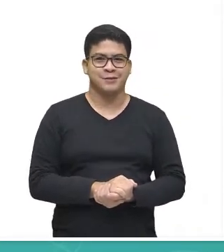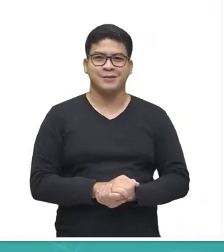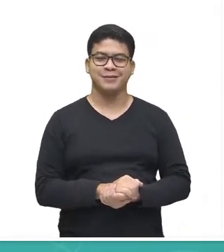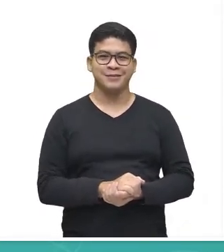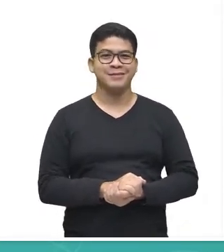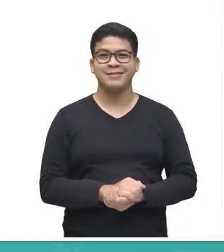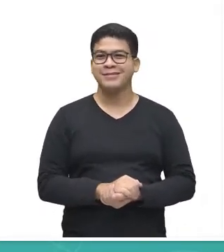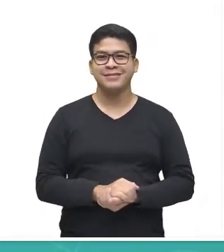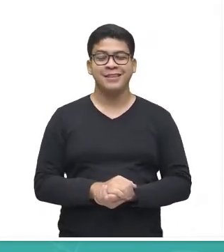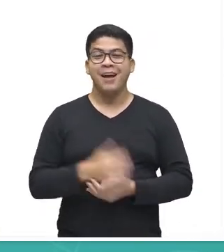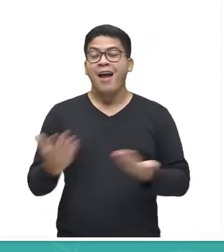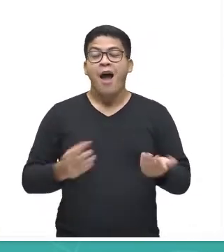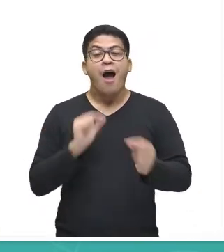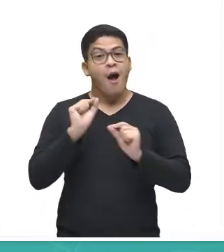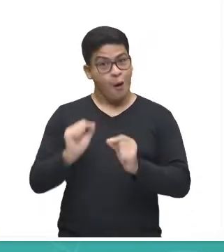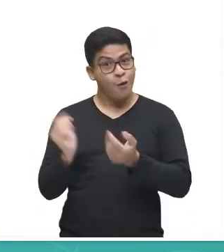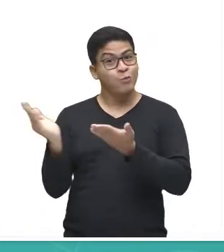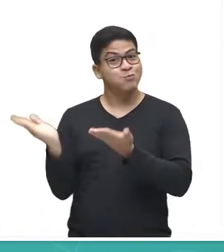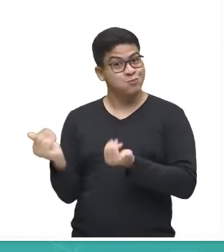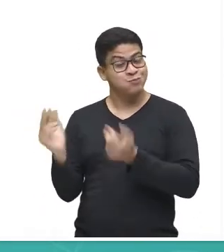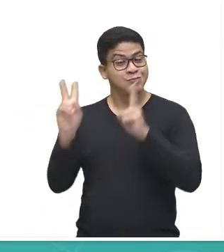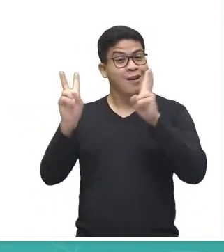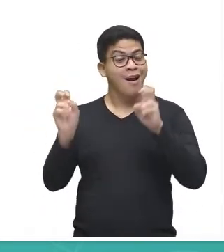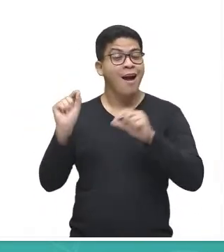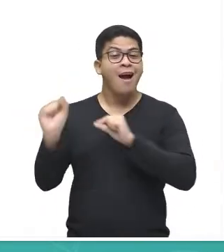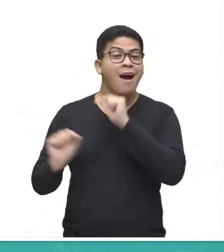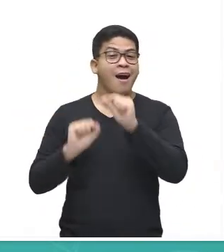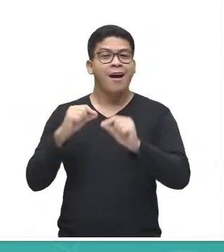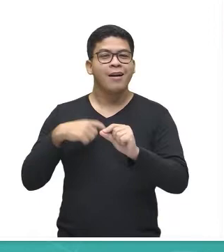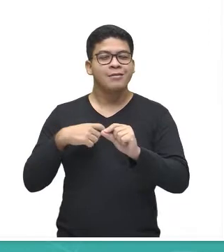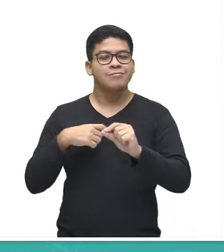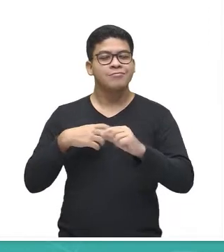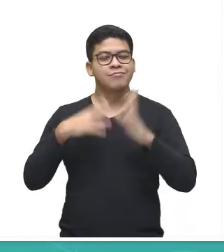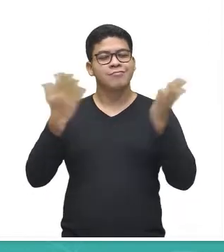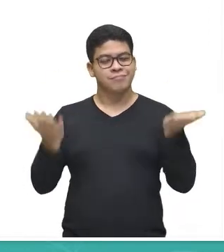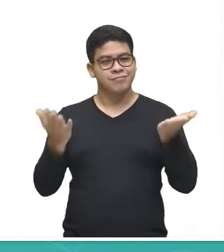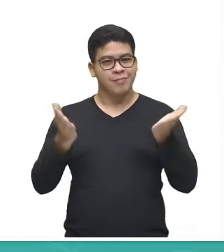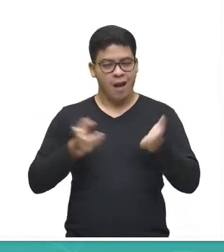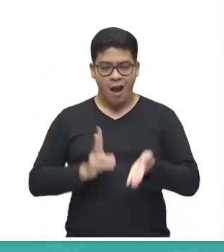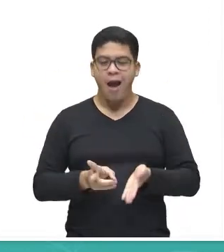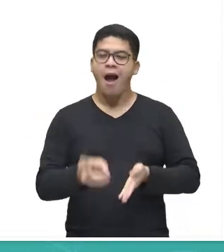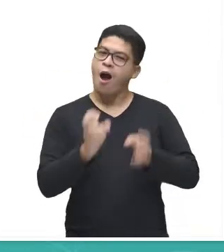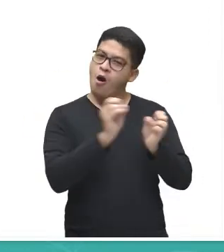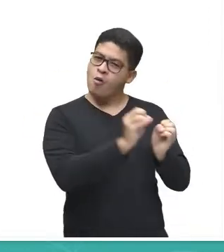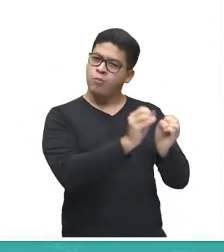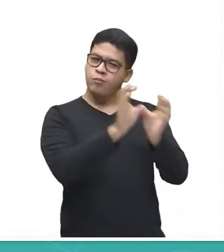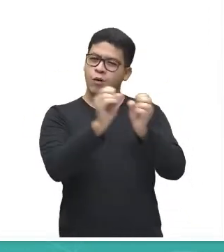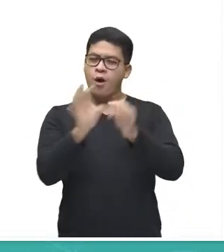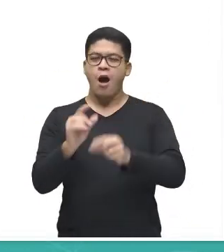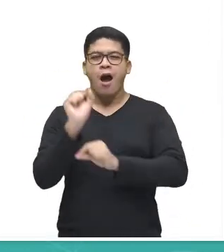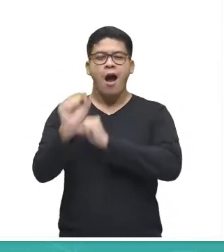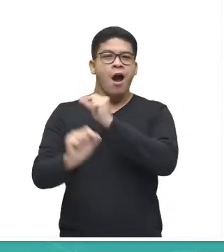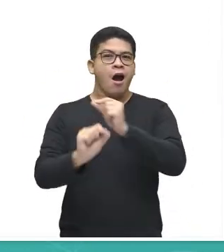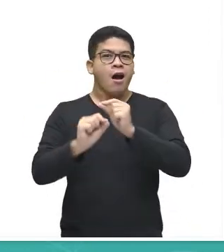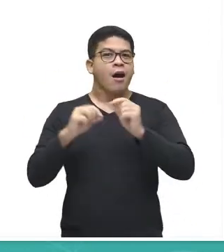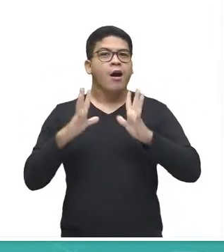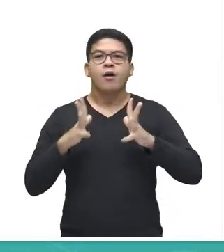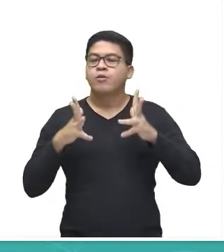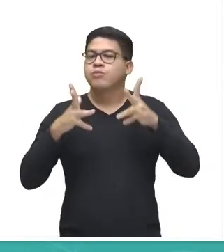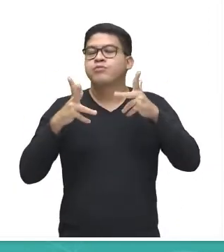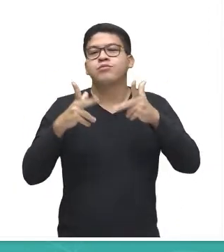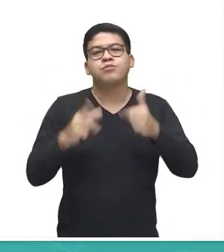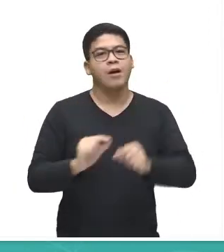sobre a adolescência que nós vamos abordar hoje, que nós vamos conhecer um pouco mais sobre essa